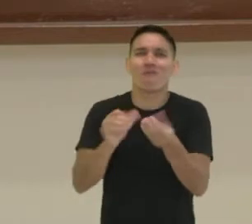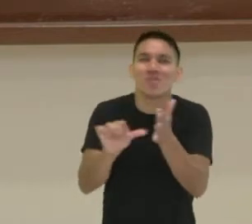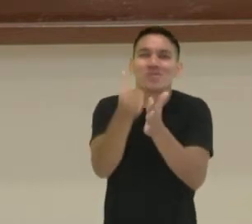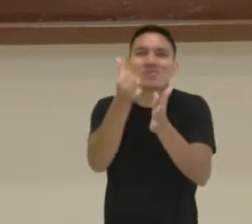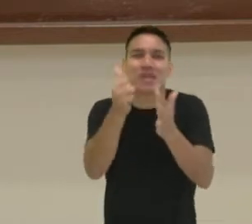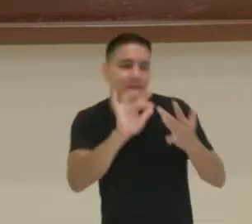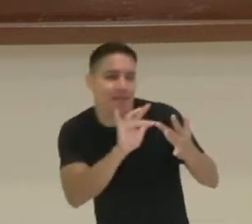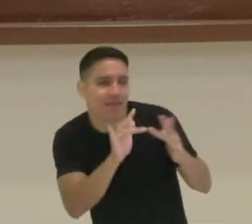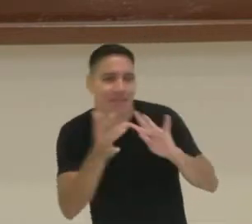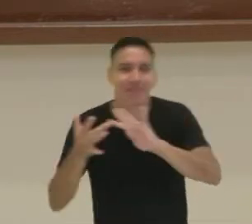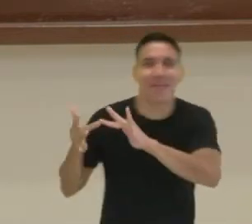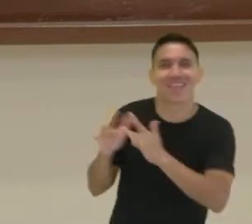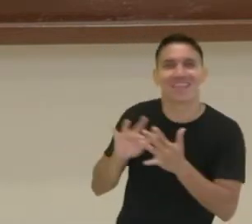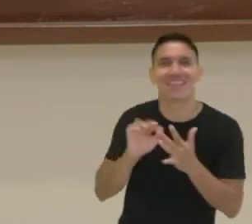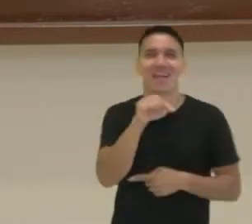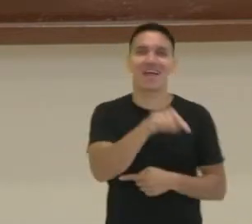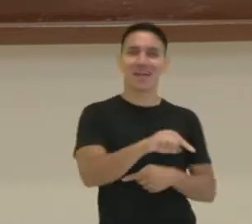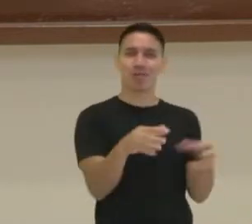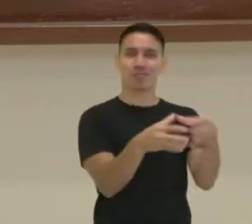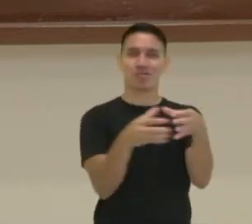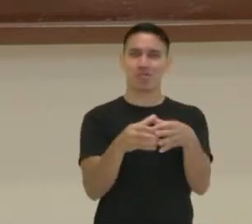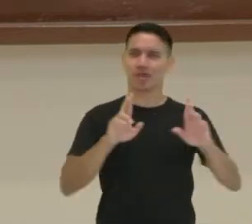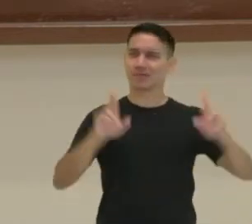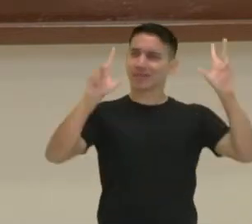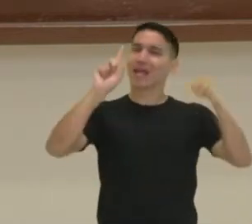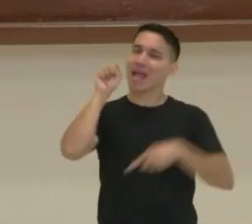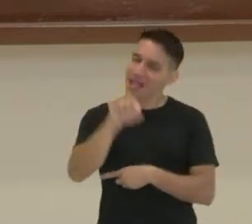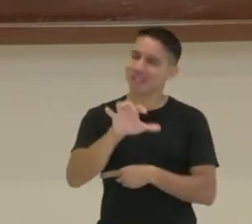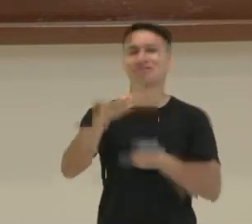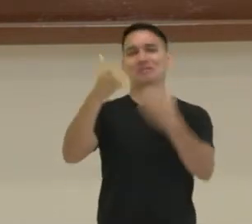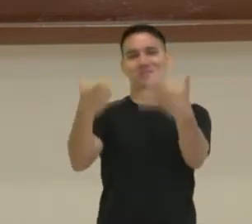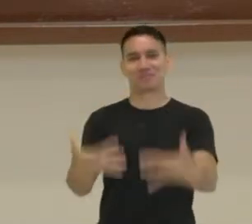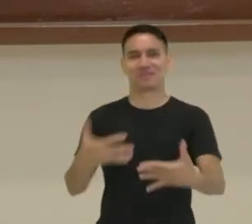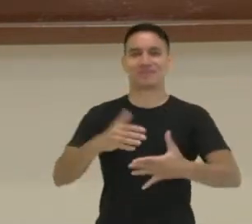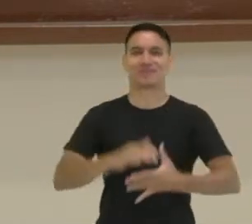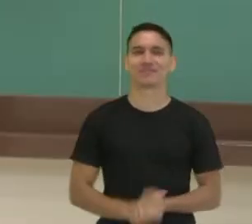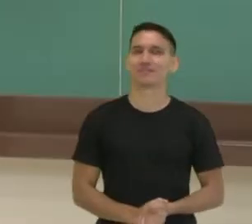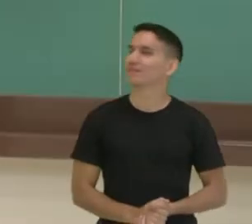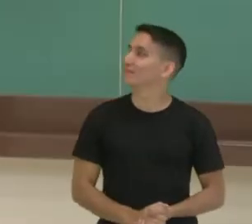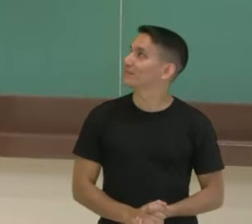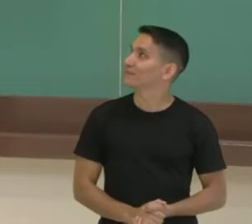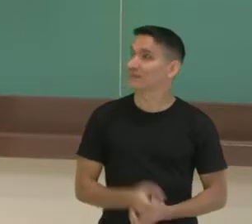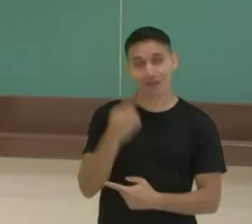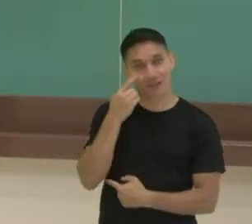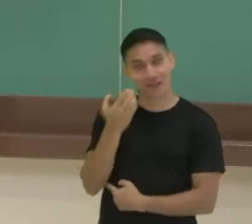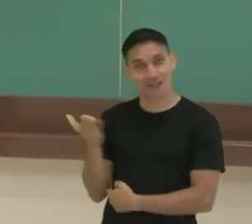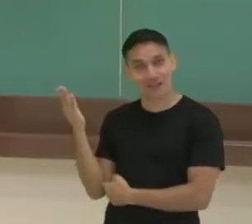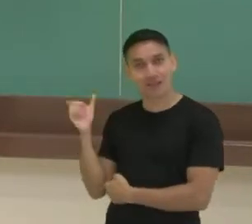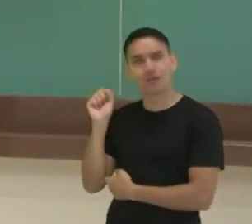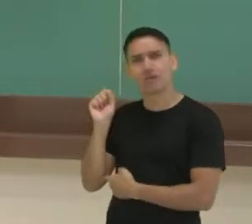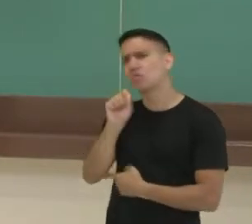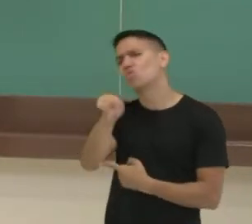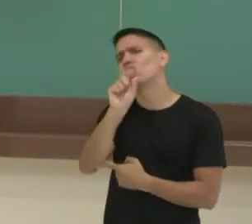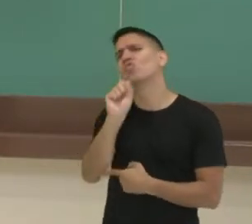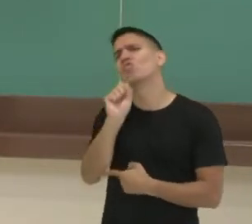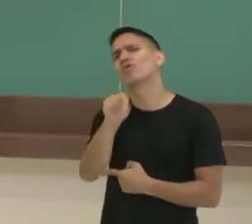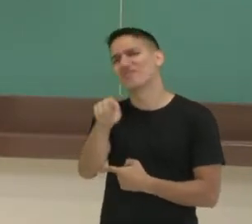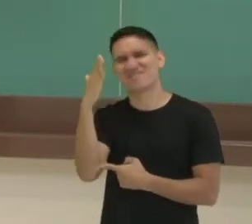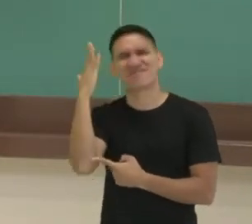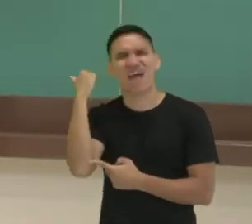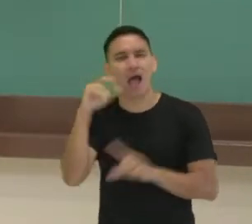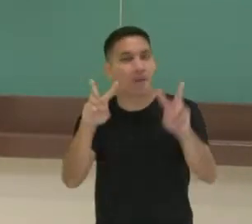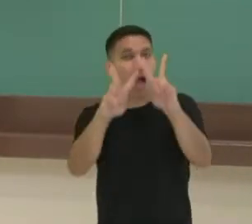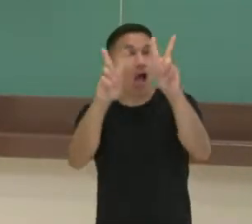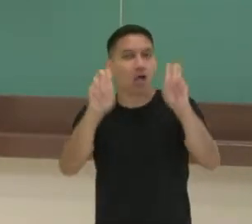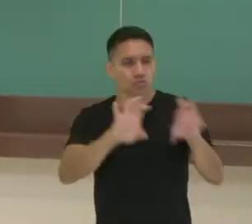contato entre esses povos tão diferentes? É isso que nós vamos falar. Veja, o que você sabe sobre